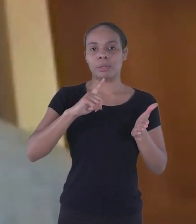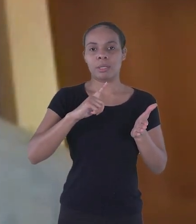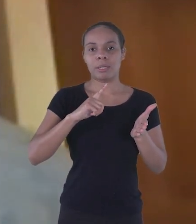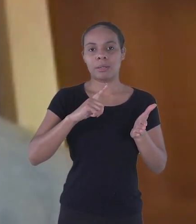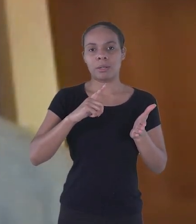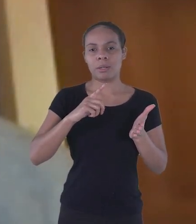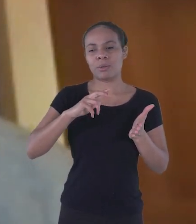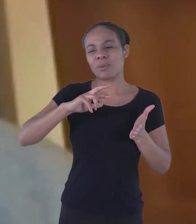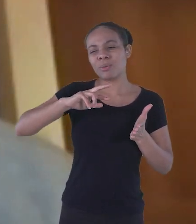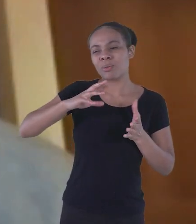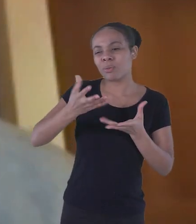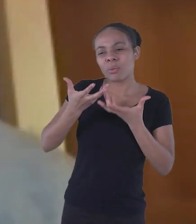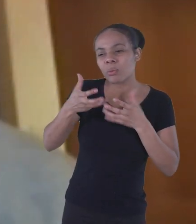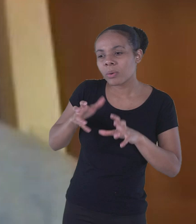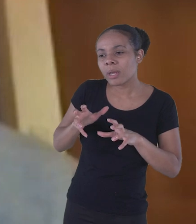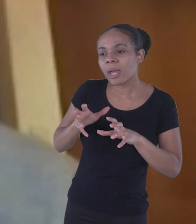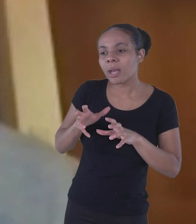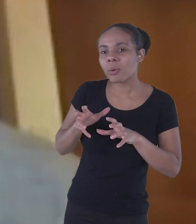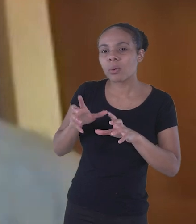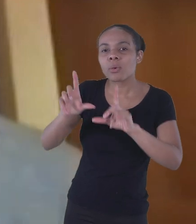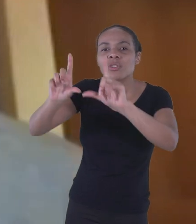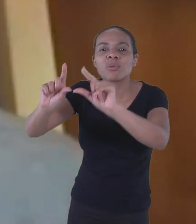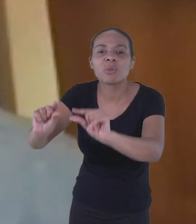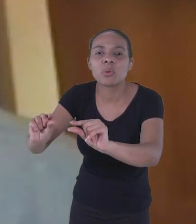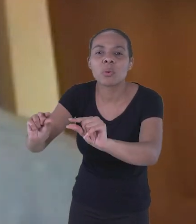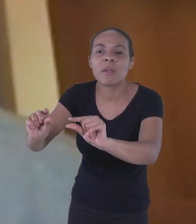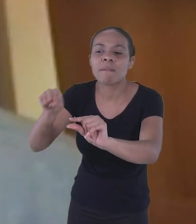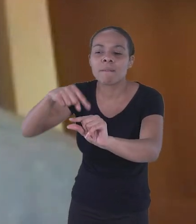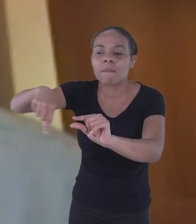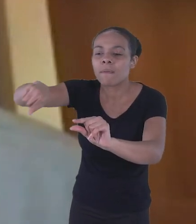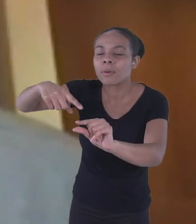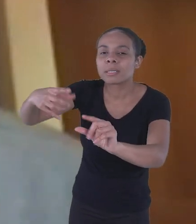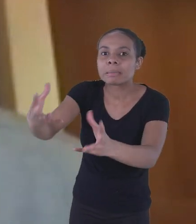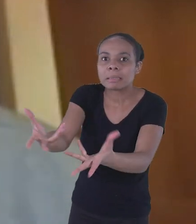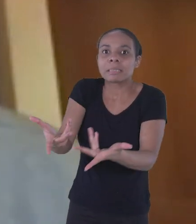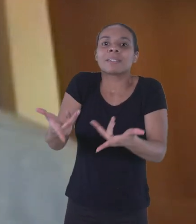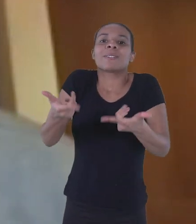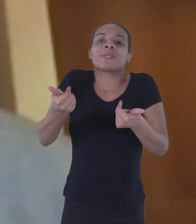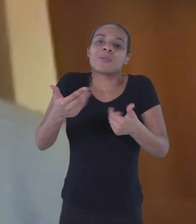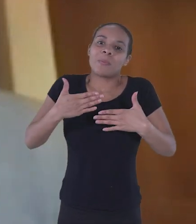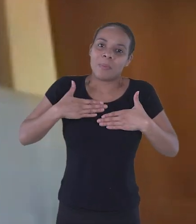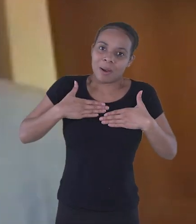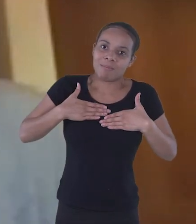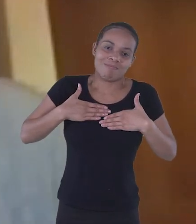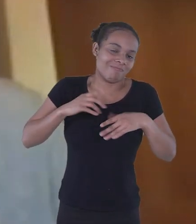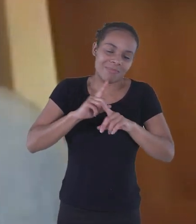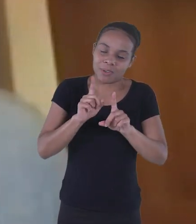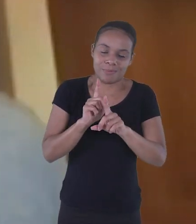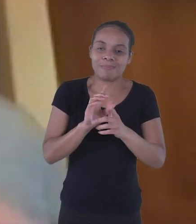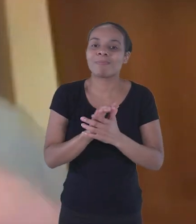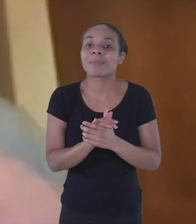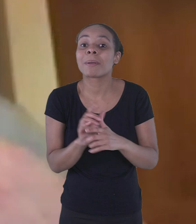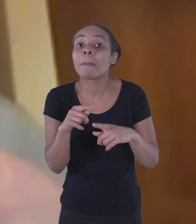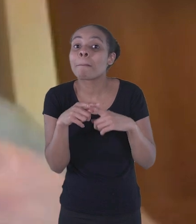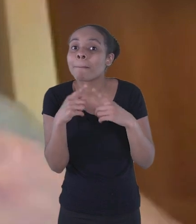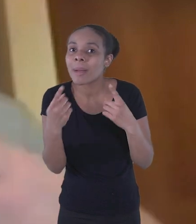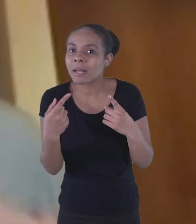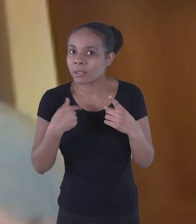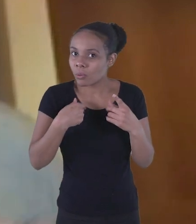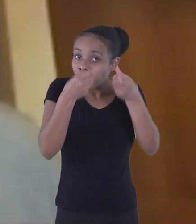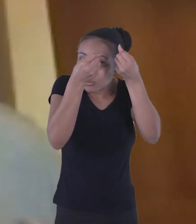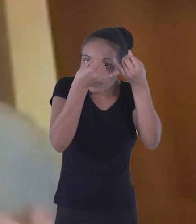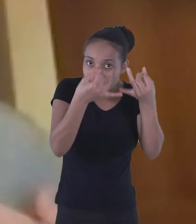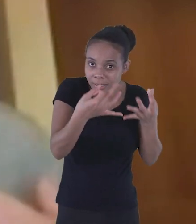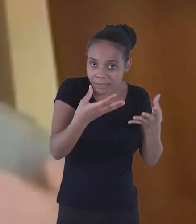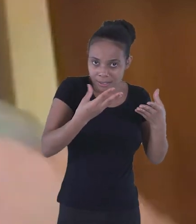estão fazendo, mas é uma forma de enxergar o meu livro, será que eu não estou explicando a minha depressão no momento em que eu estou dizendo